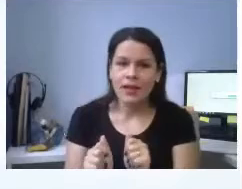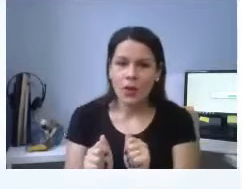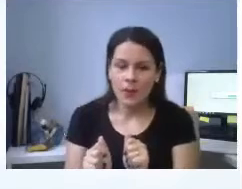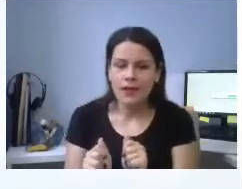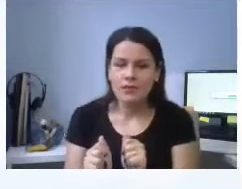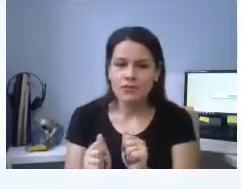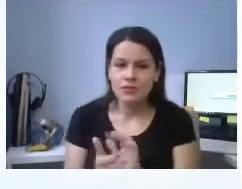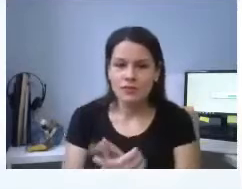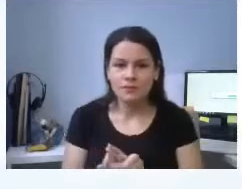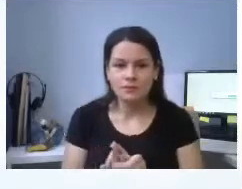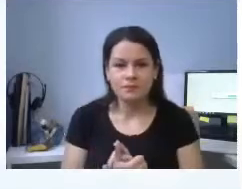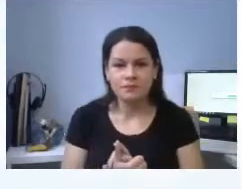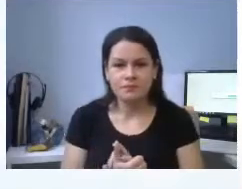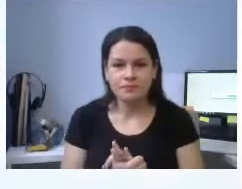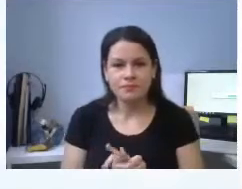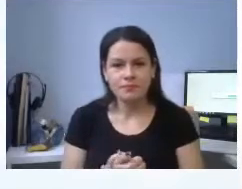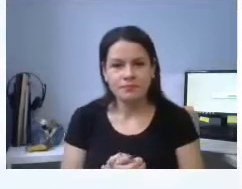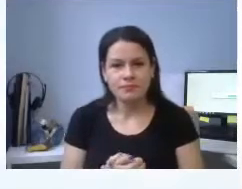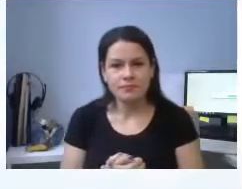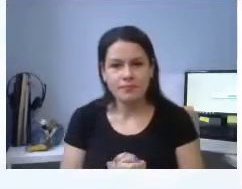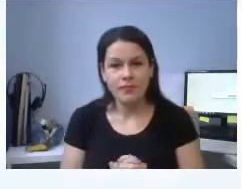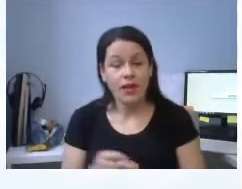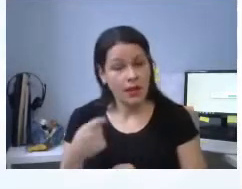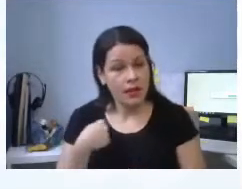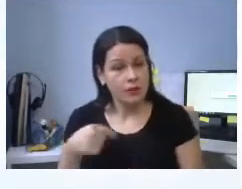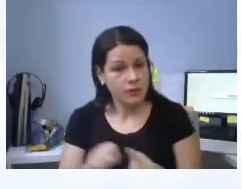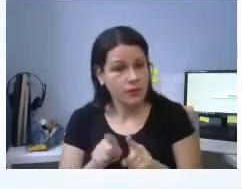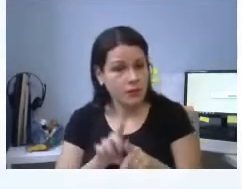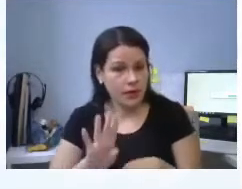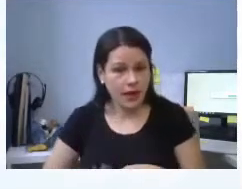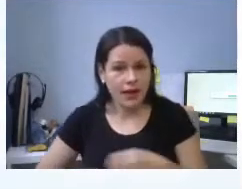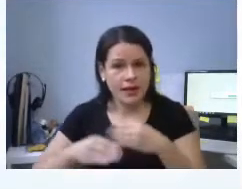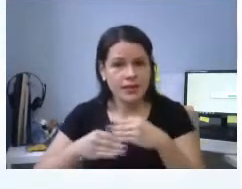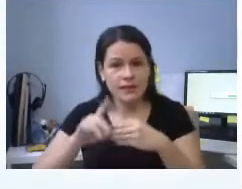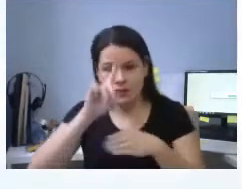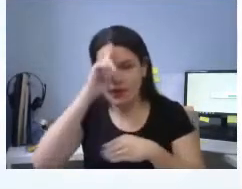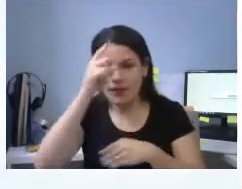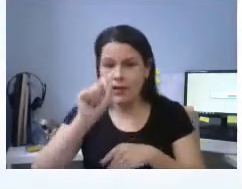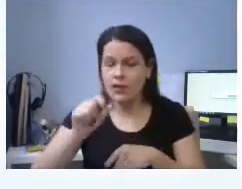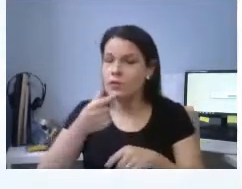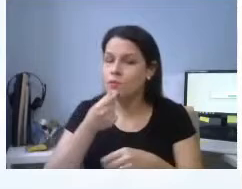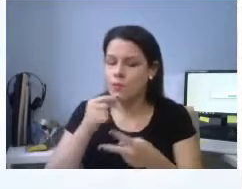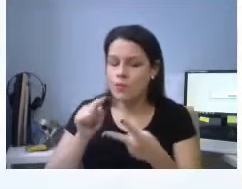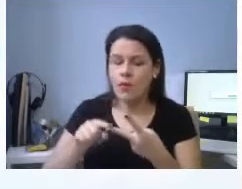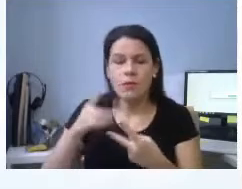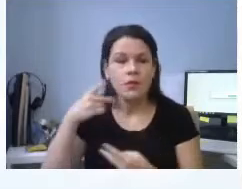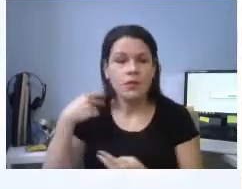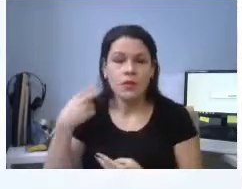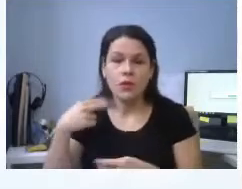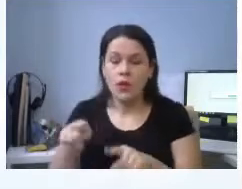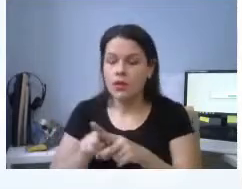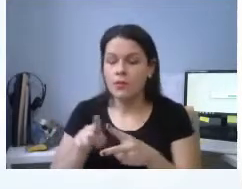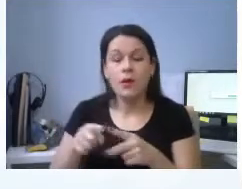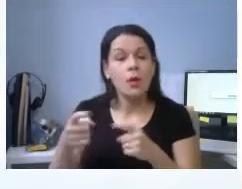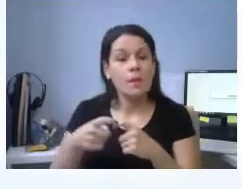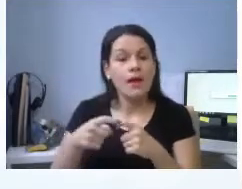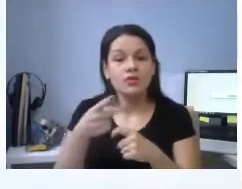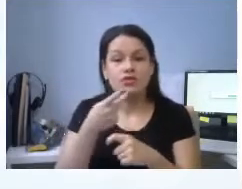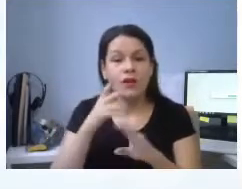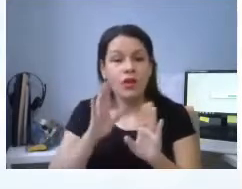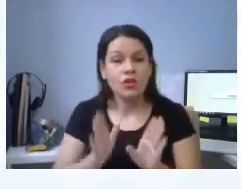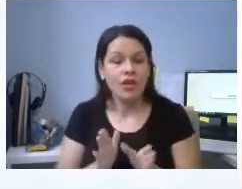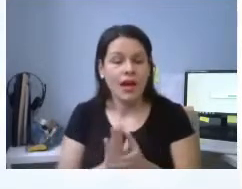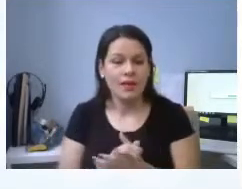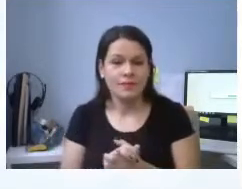e até acrescento na linha do que o doutor Zurré tinha mencionado,